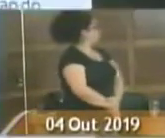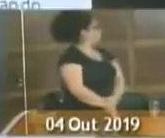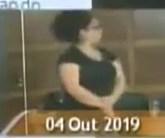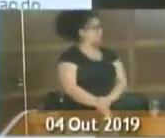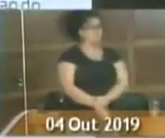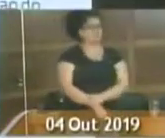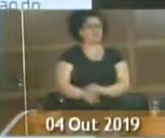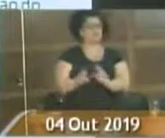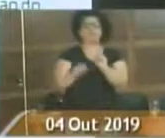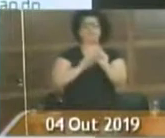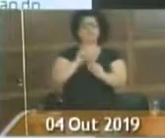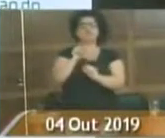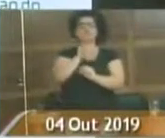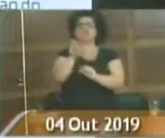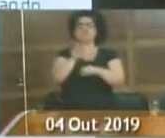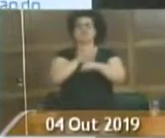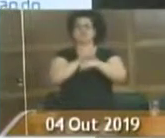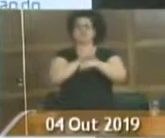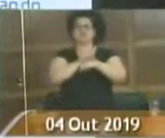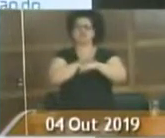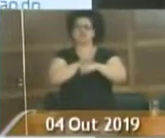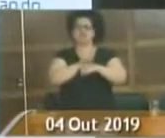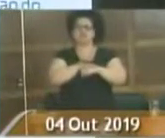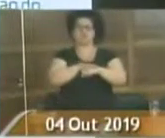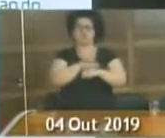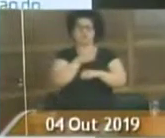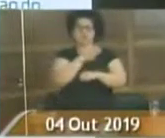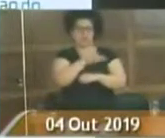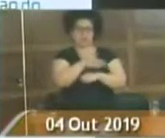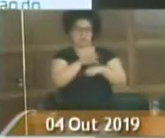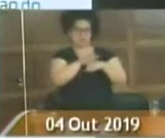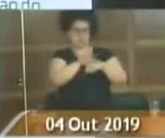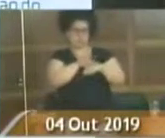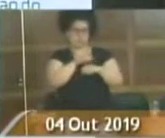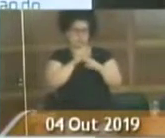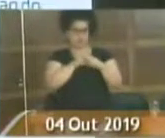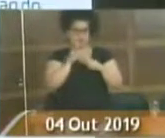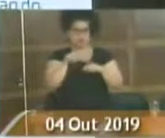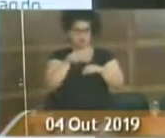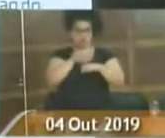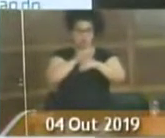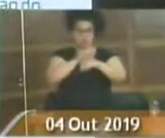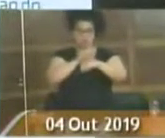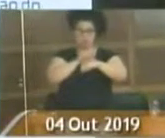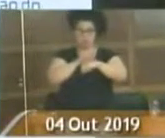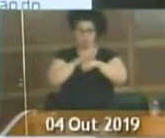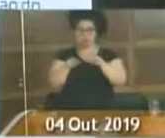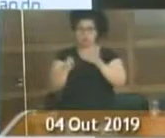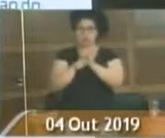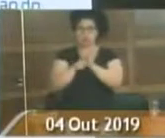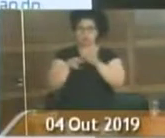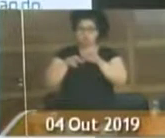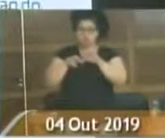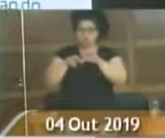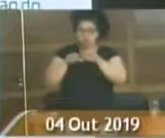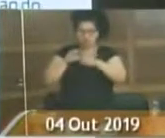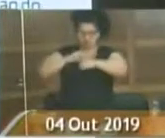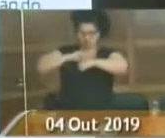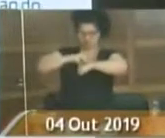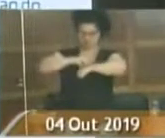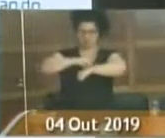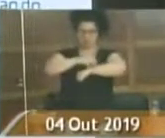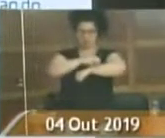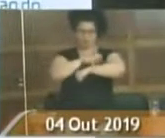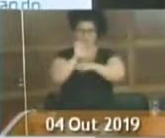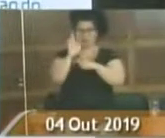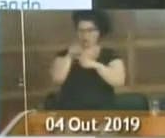Então, o que é a esporotricose? A esporotricose, na verdade, ela é uma doença fúngica, tá? Causada por um